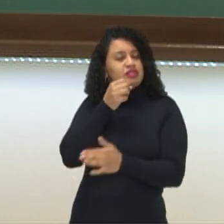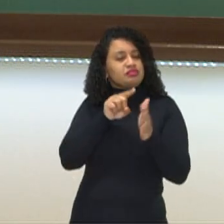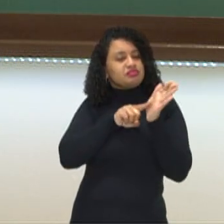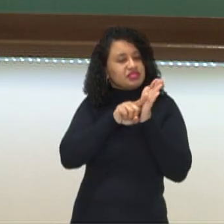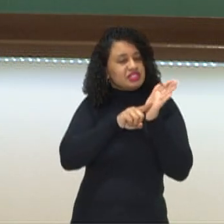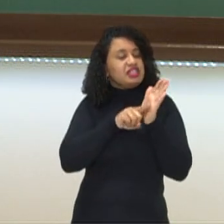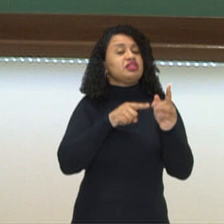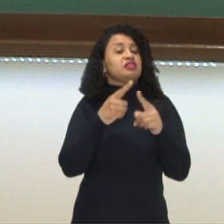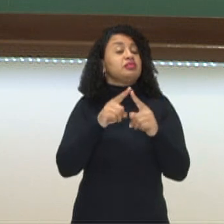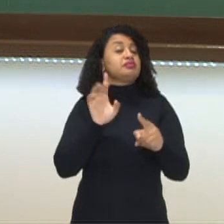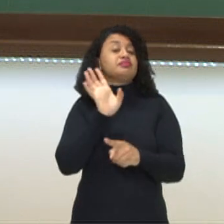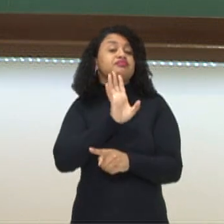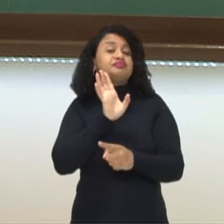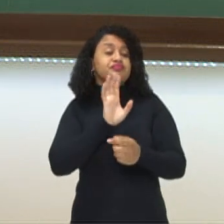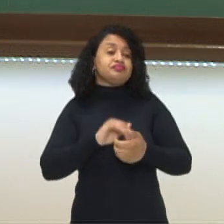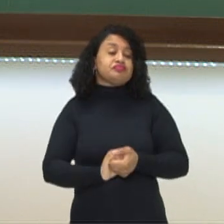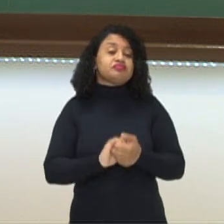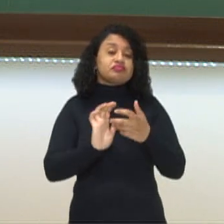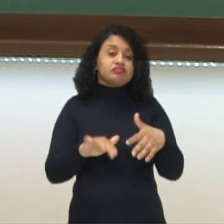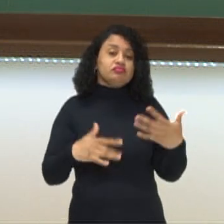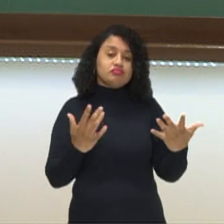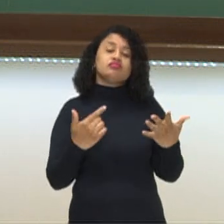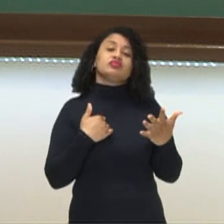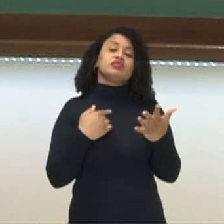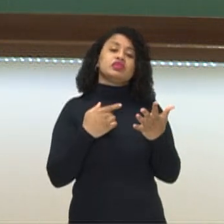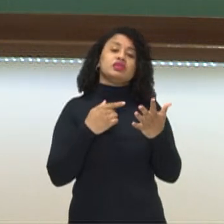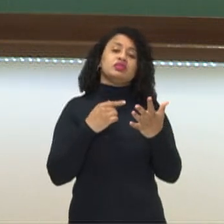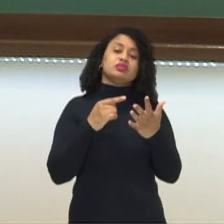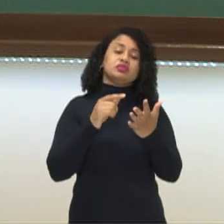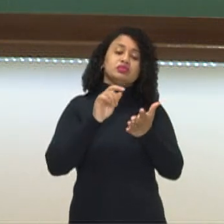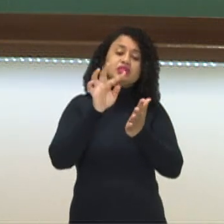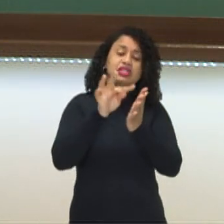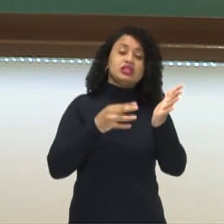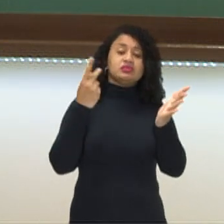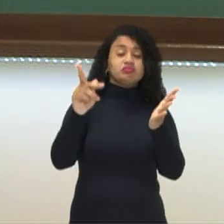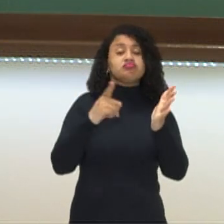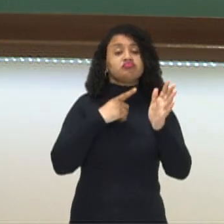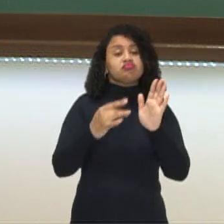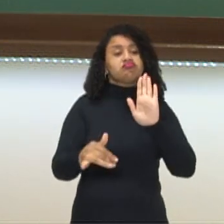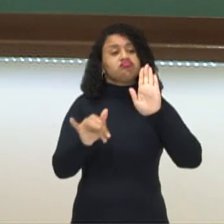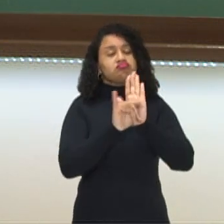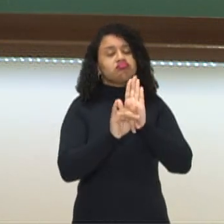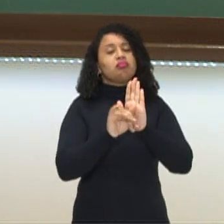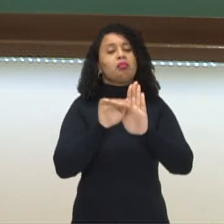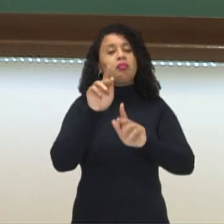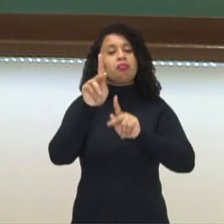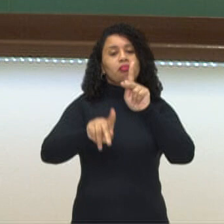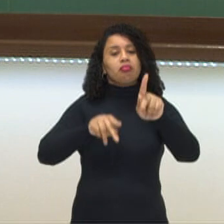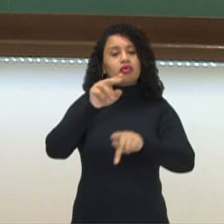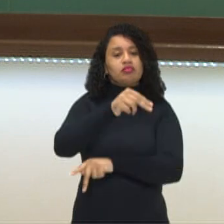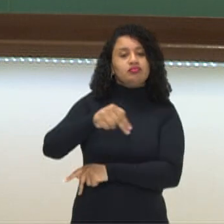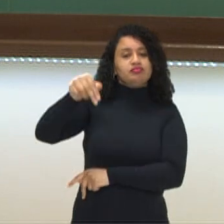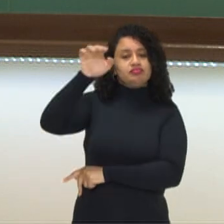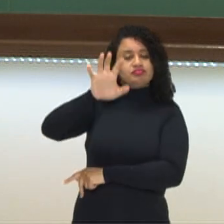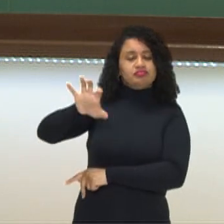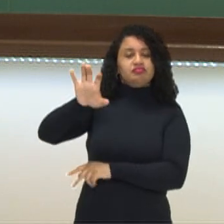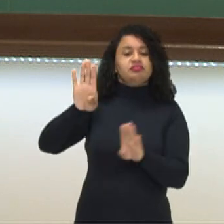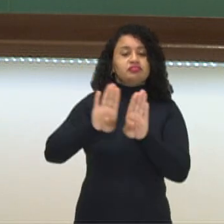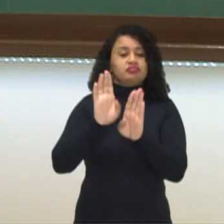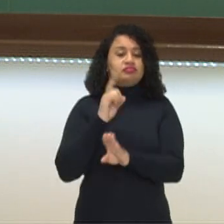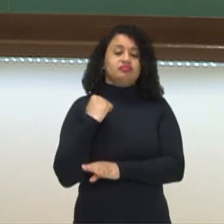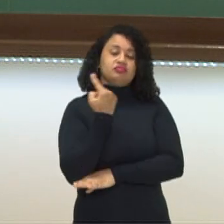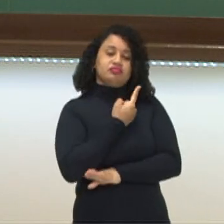pesquisem, que é muito legal. Então, no trabalho dele, ele traz a identidade do povo nordestino, né, traz a nossa